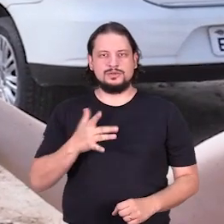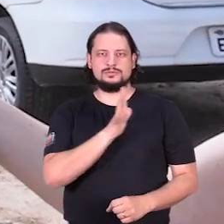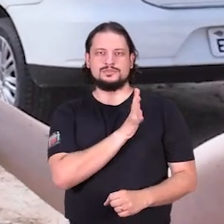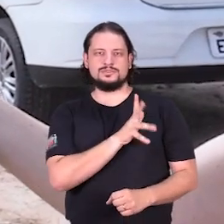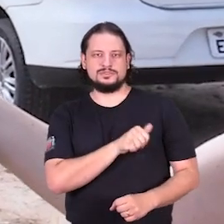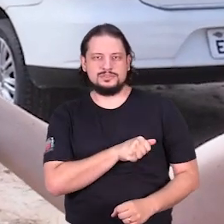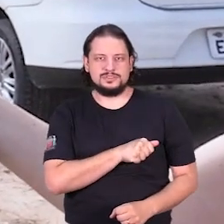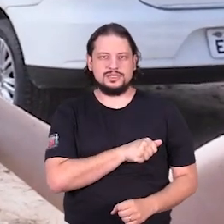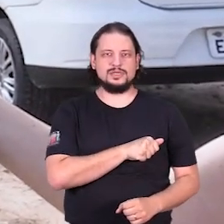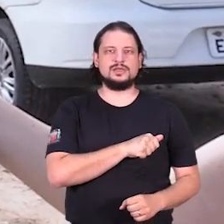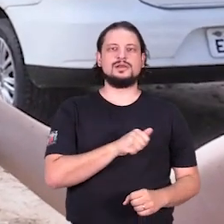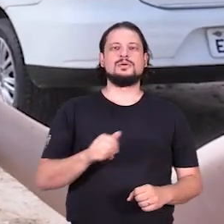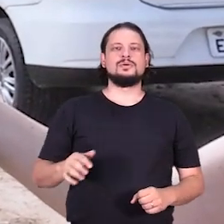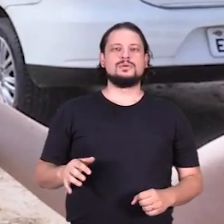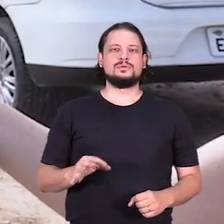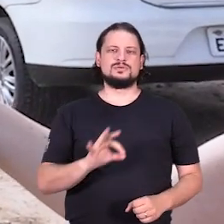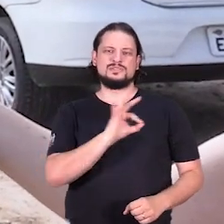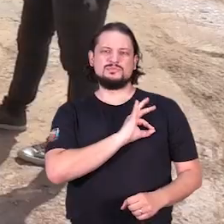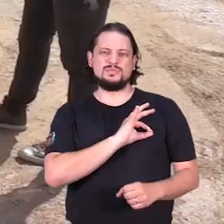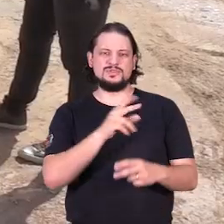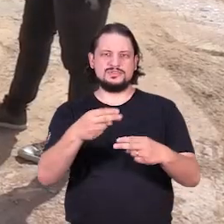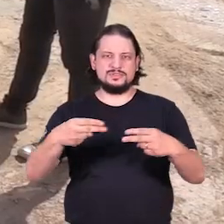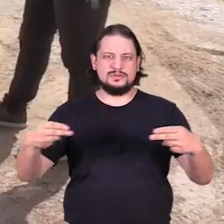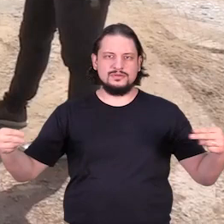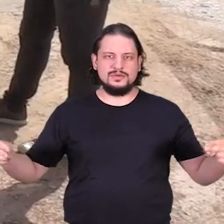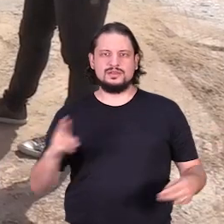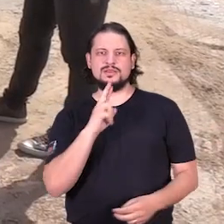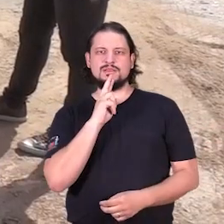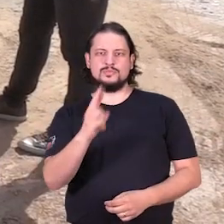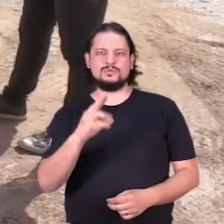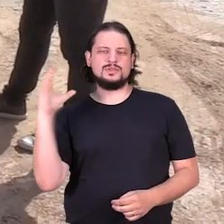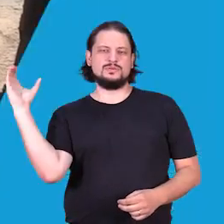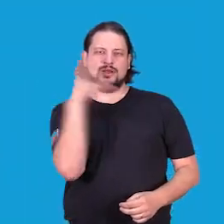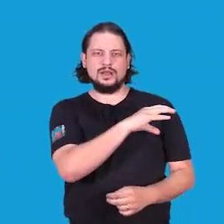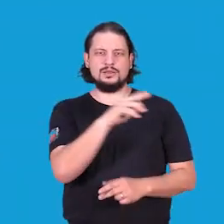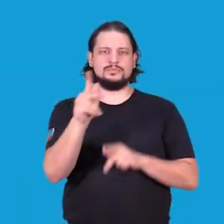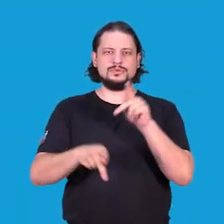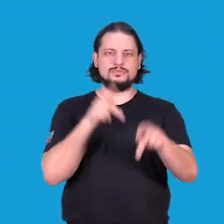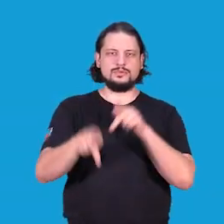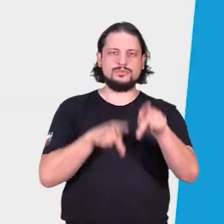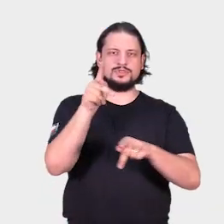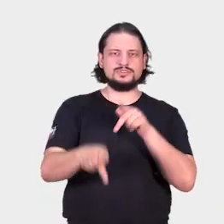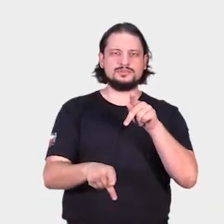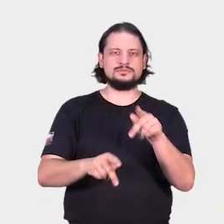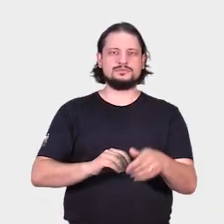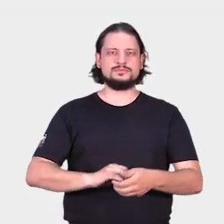SAMU-SAEC e as forças de segurança também, dando uma pronta resposta para a população.